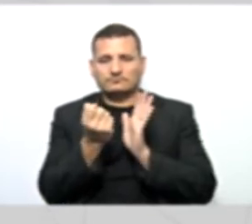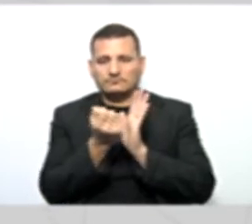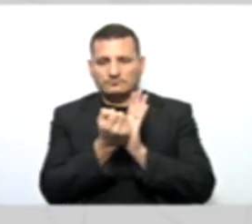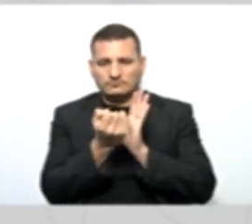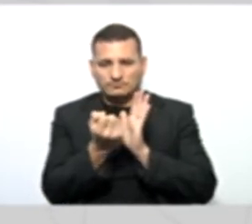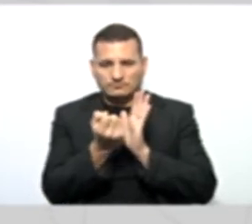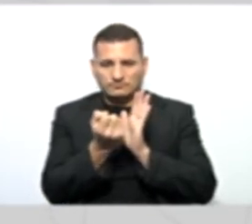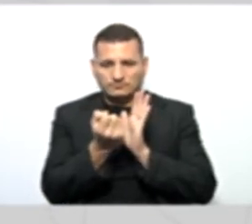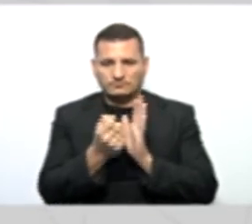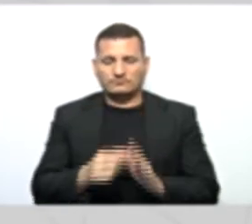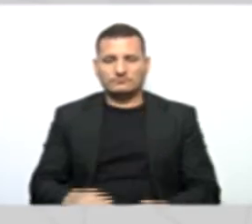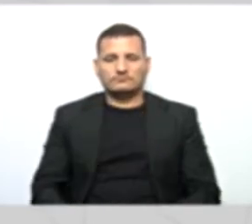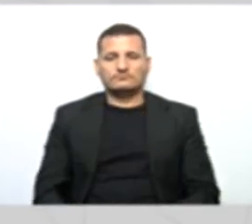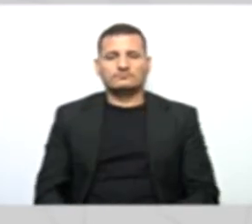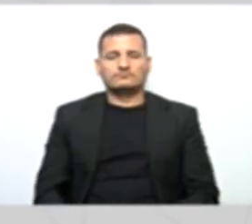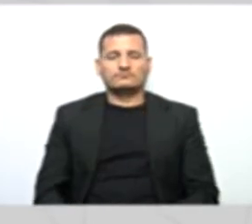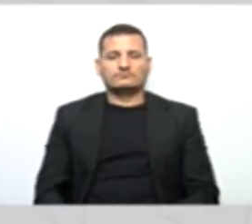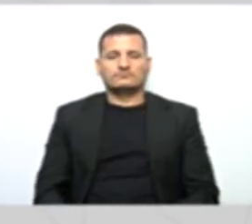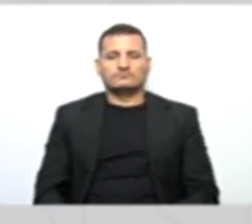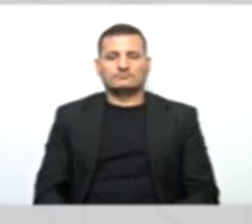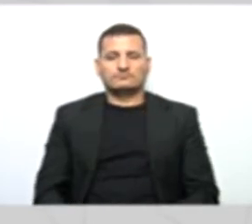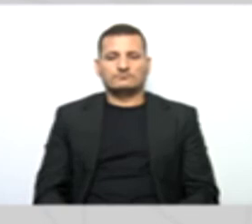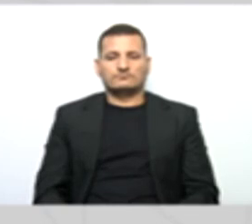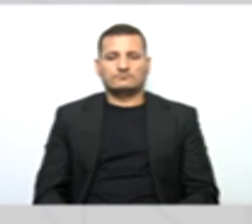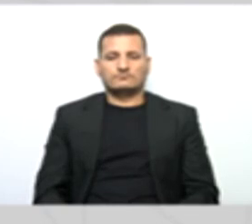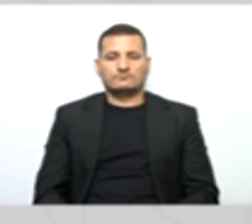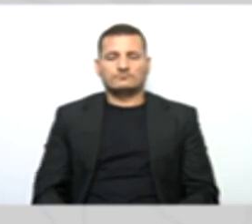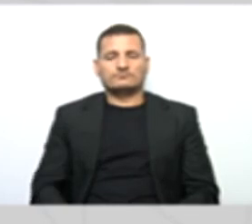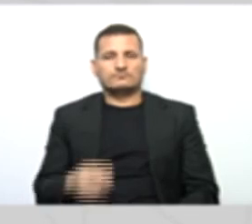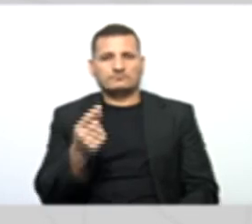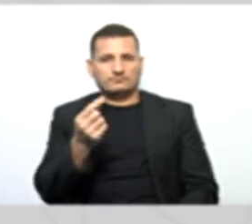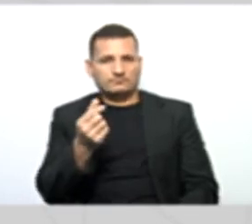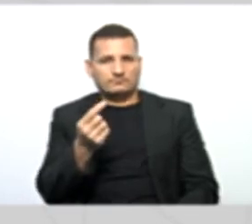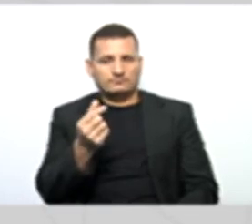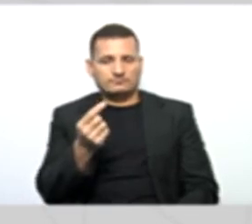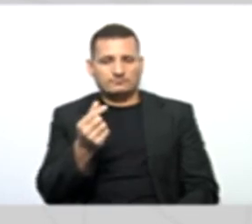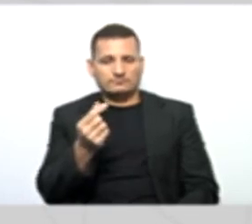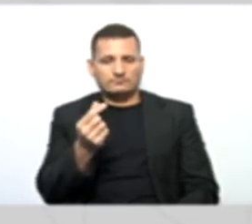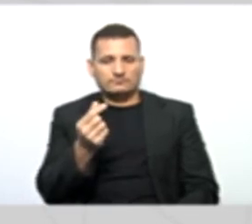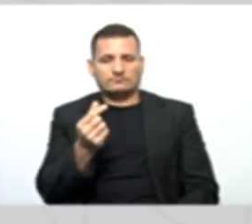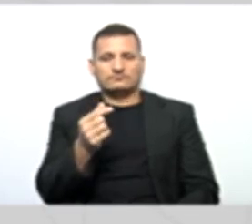self.marca. E por último, o preço.